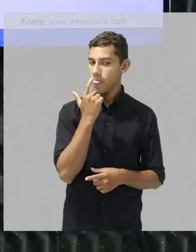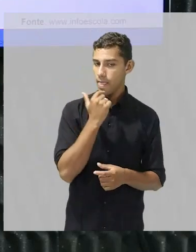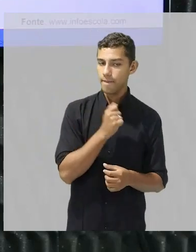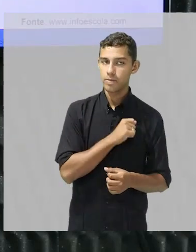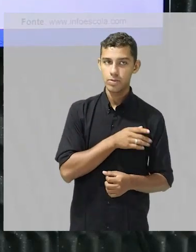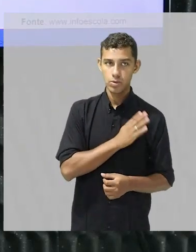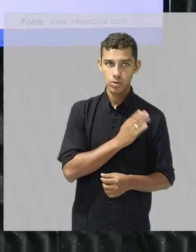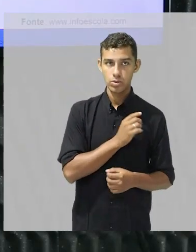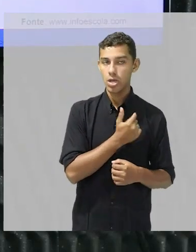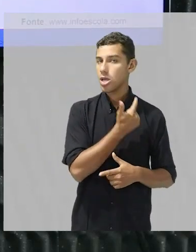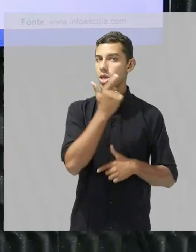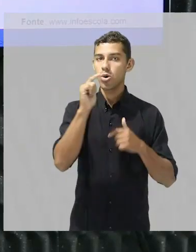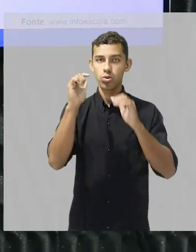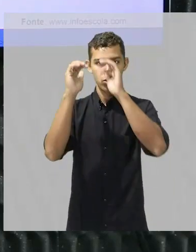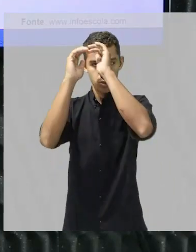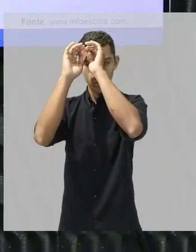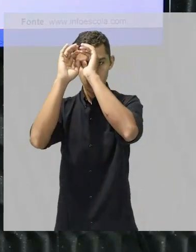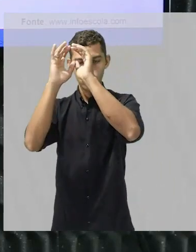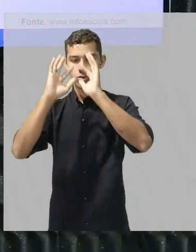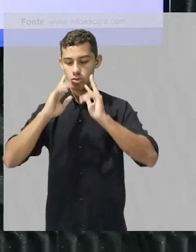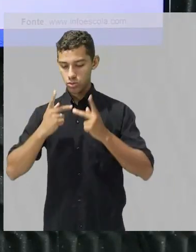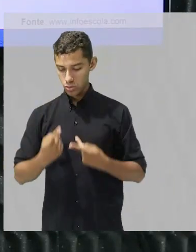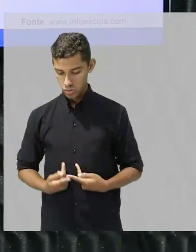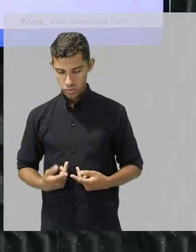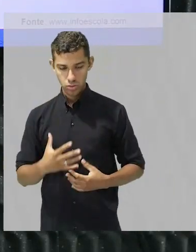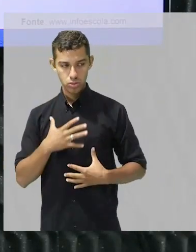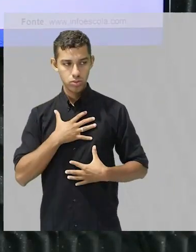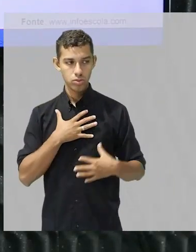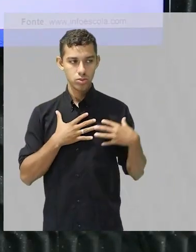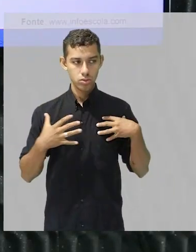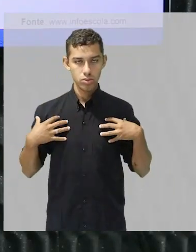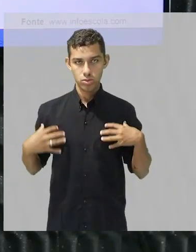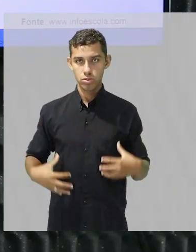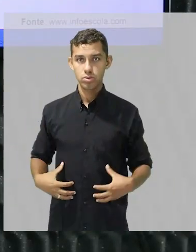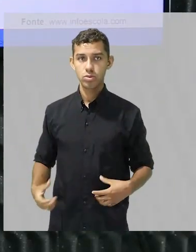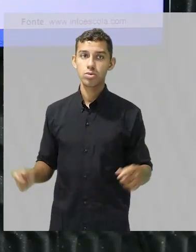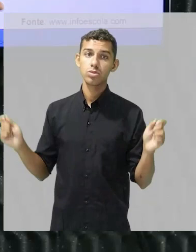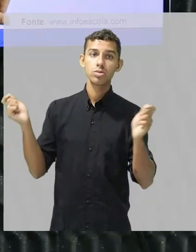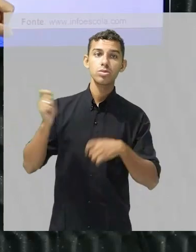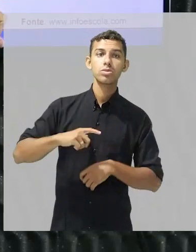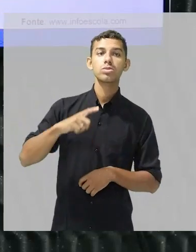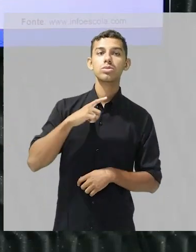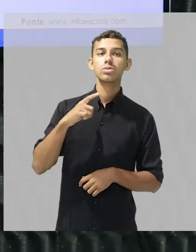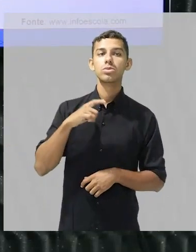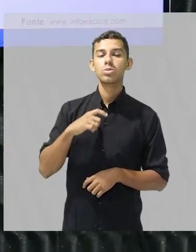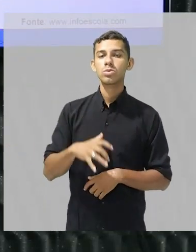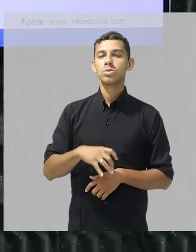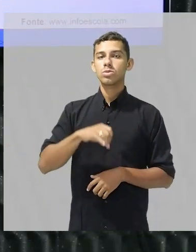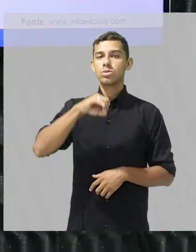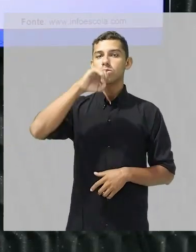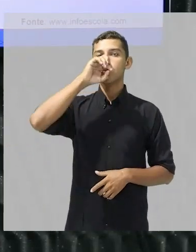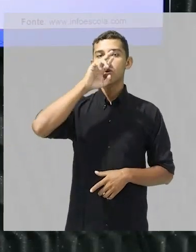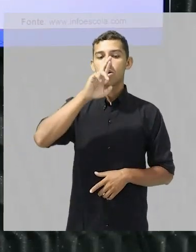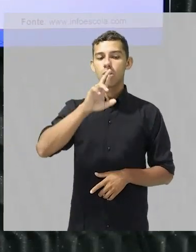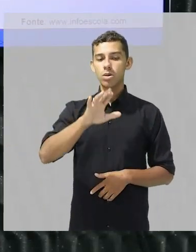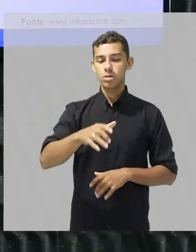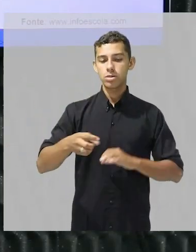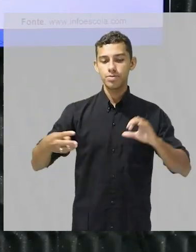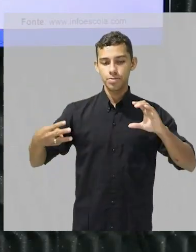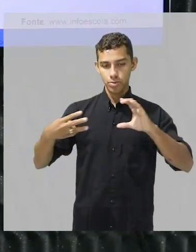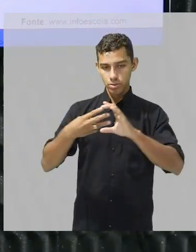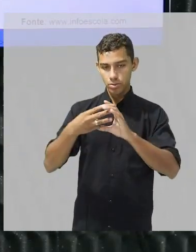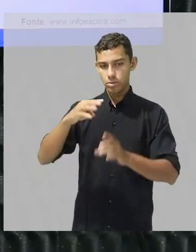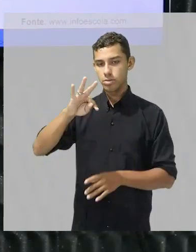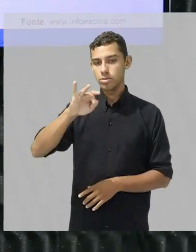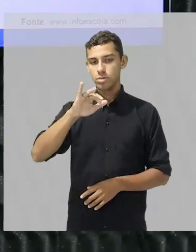também para outras partes do nosso organismo, tá? Para promover o quê? Para oxigenar os tecidos.